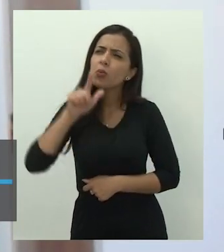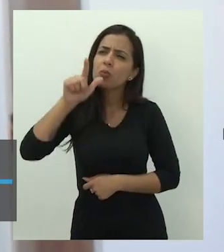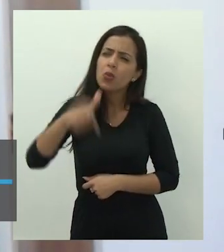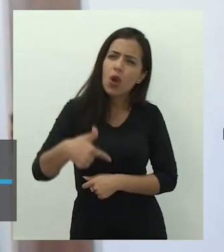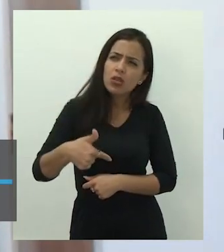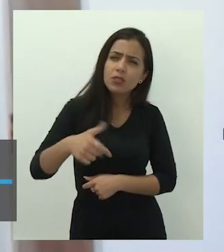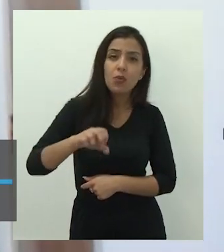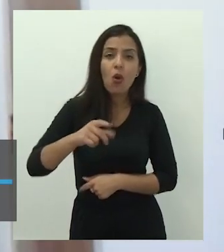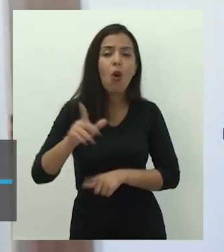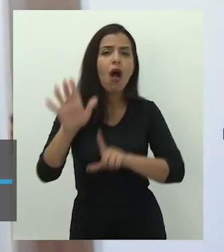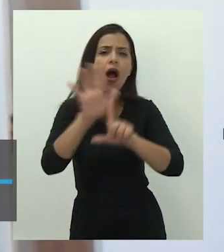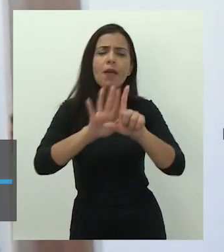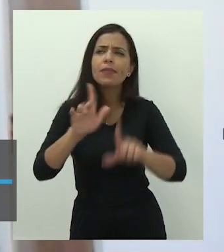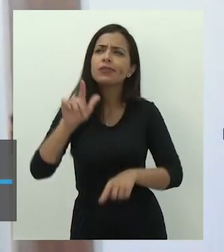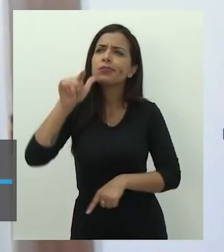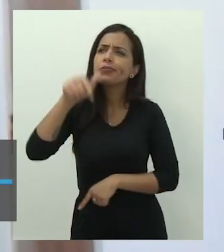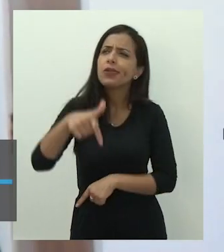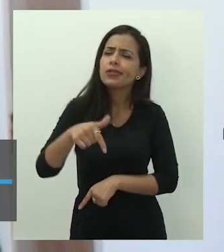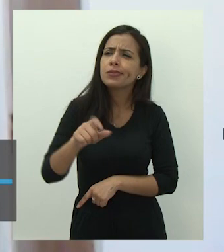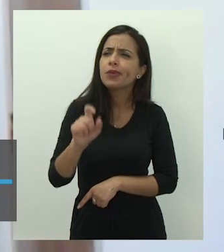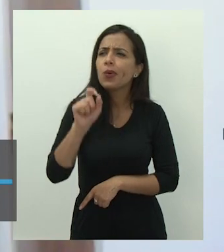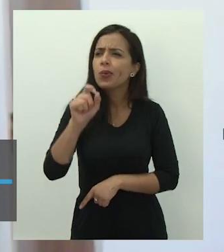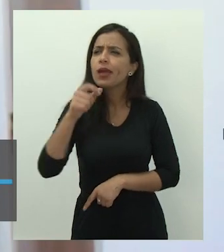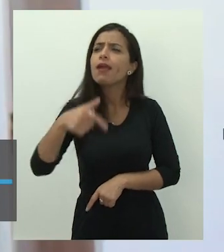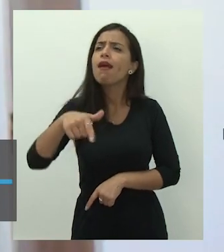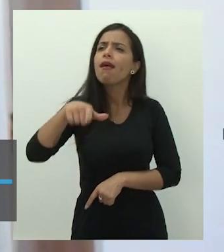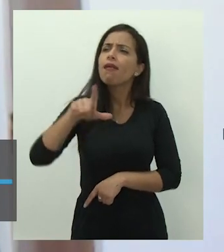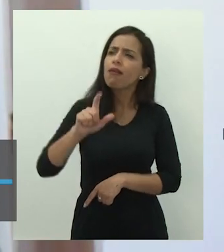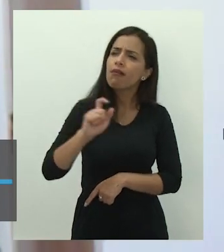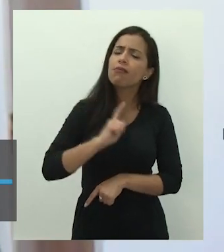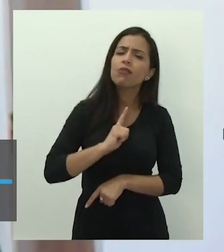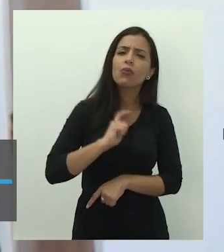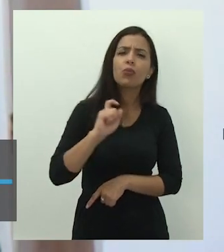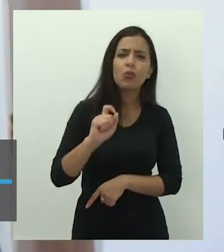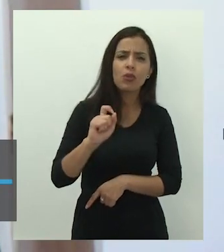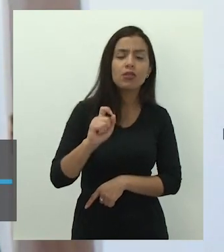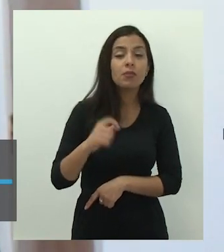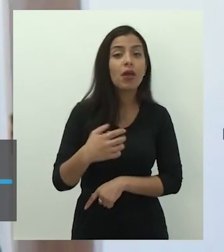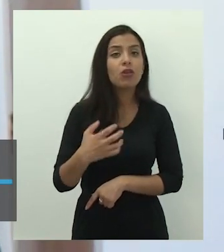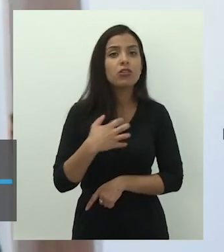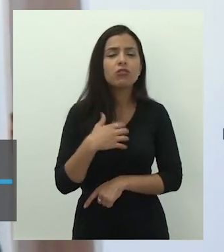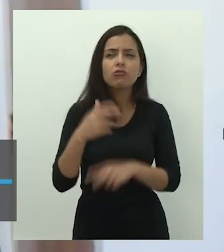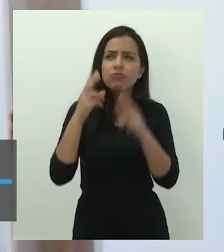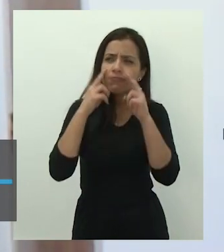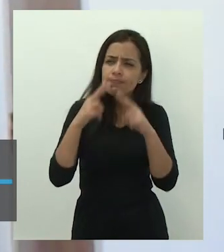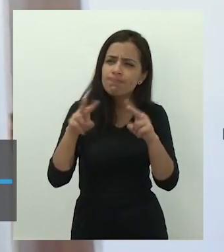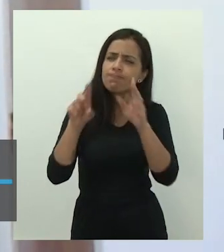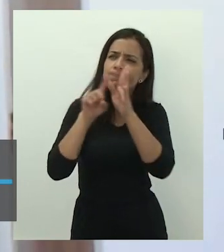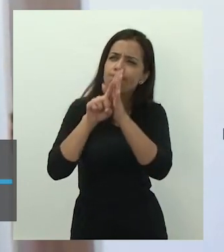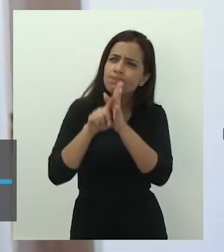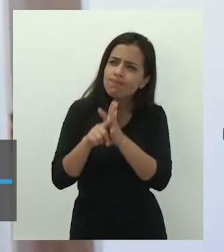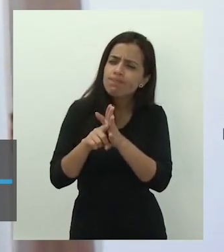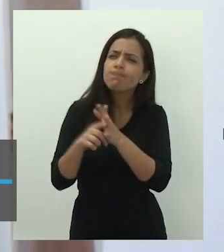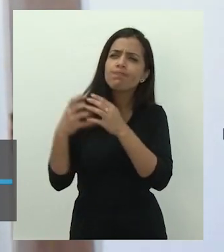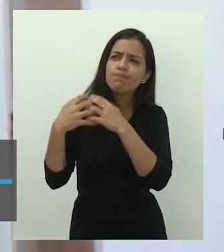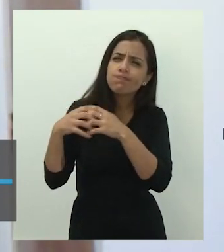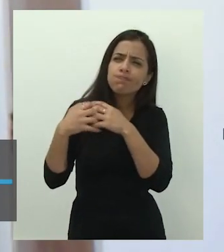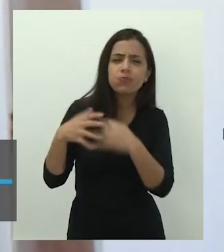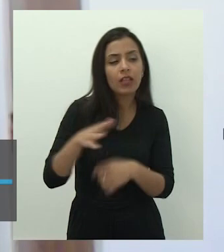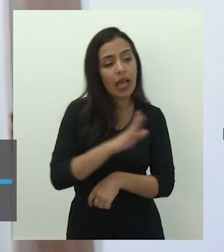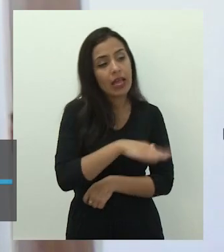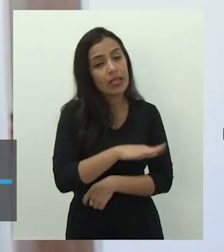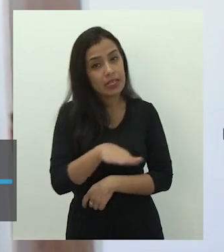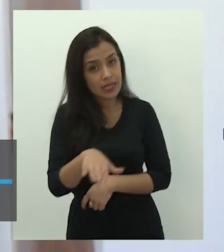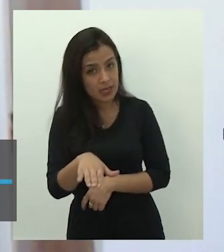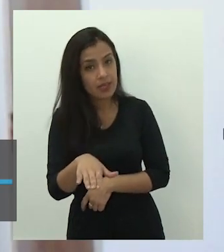próxima figura que vem antes, o que vem depois, nos permite investigar, né? Não só como as crianças